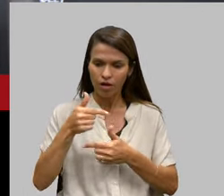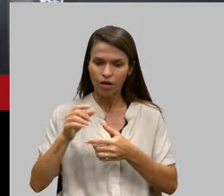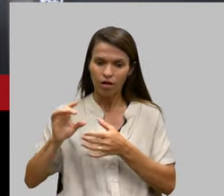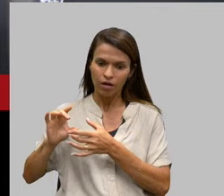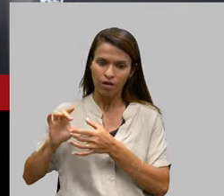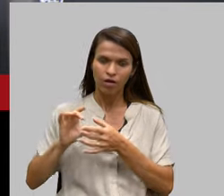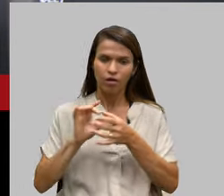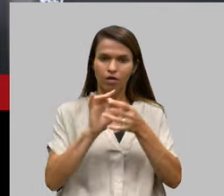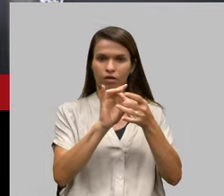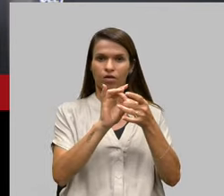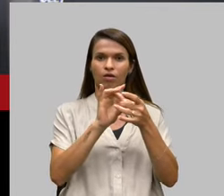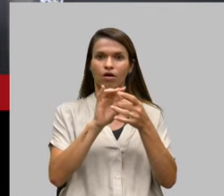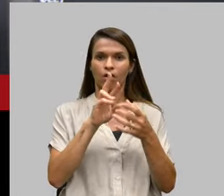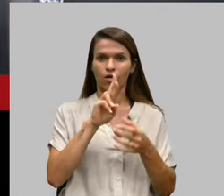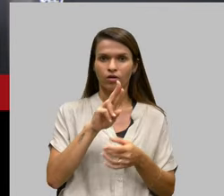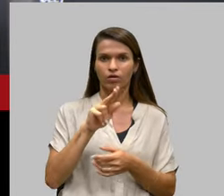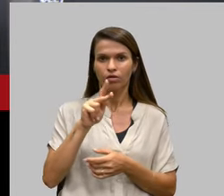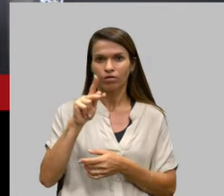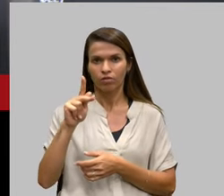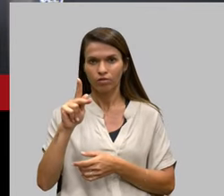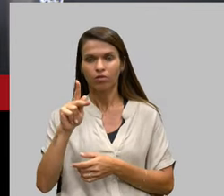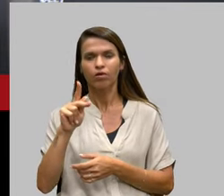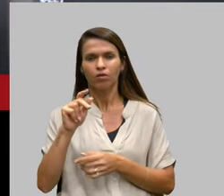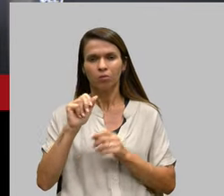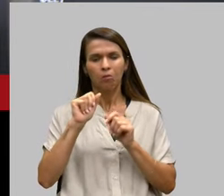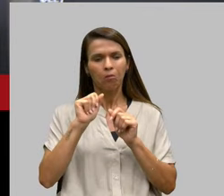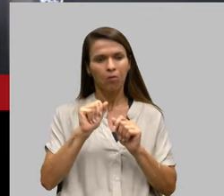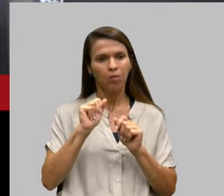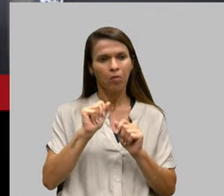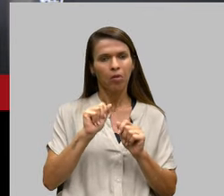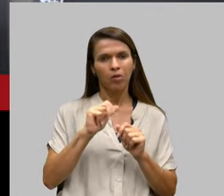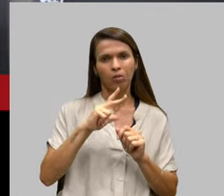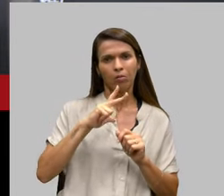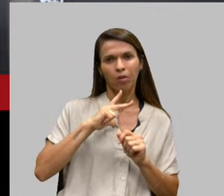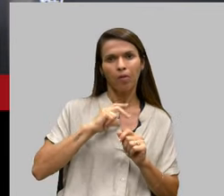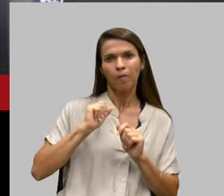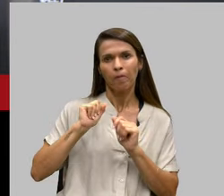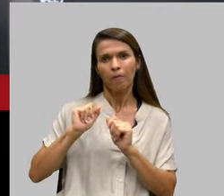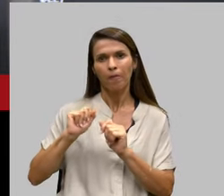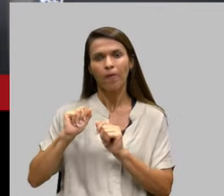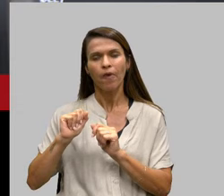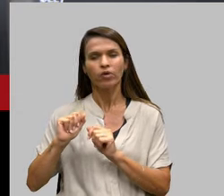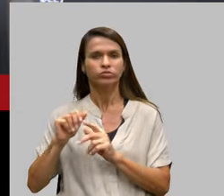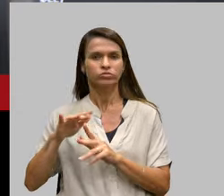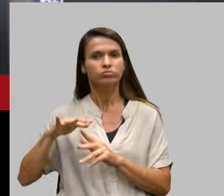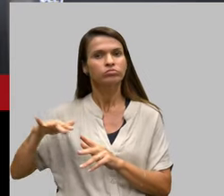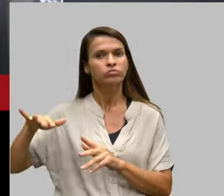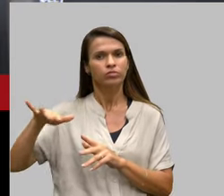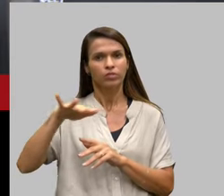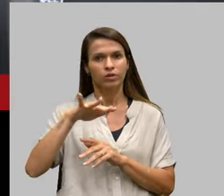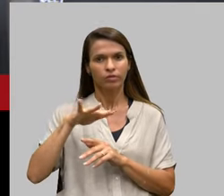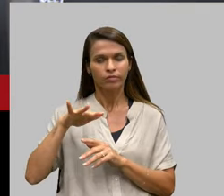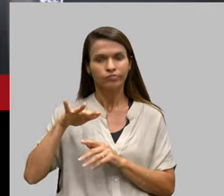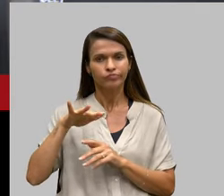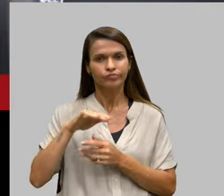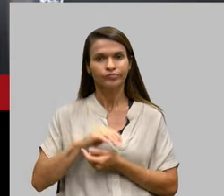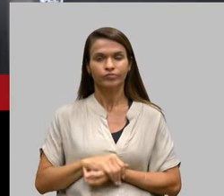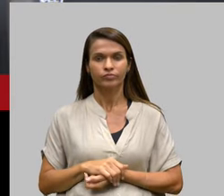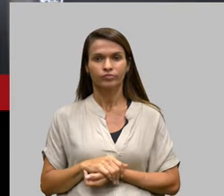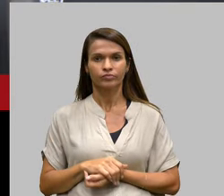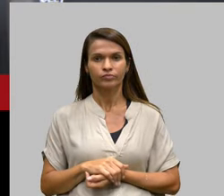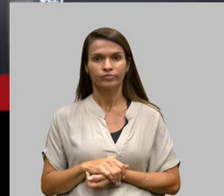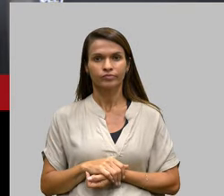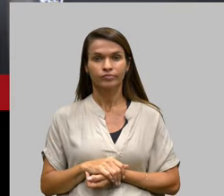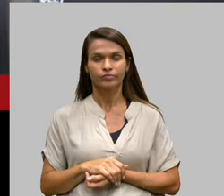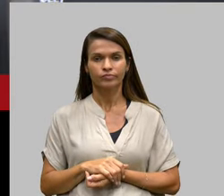Previdenciário seja ele o militar seja ele o regime geral seja ele é o regime próprio e quando ela o faz ela